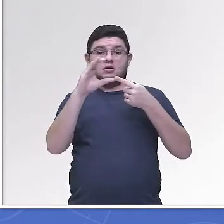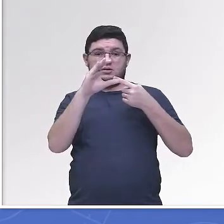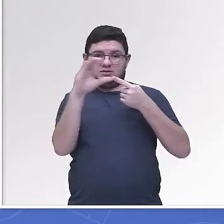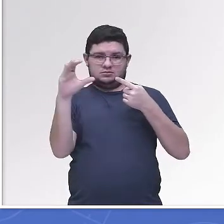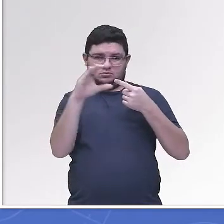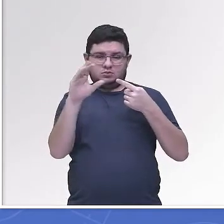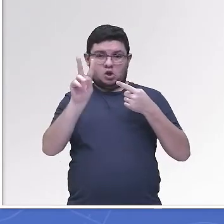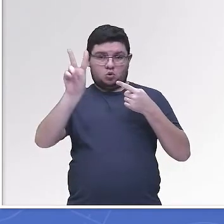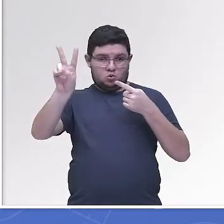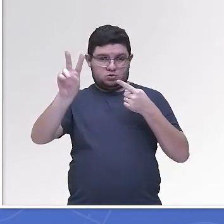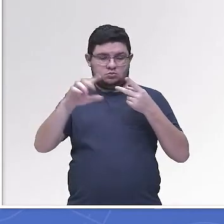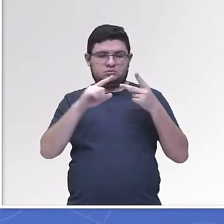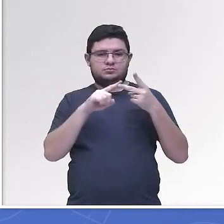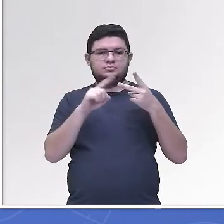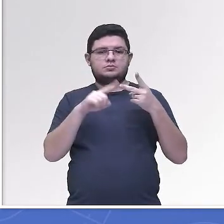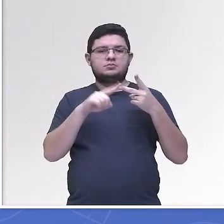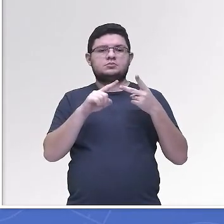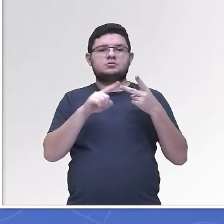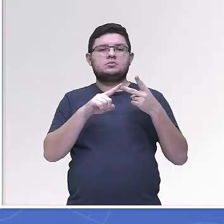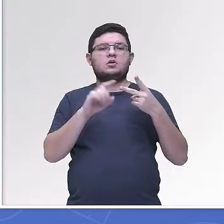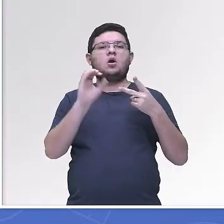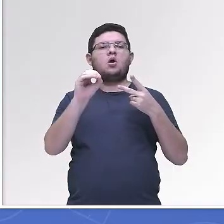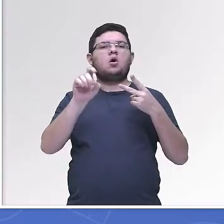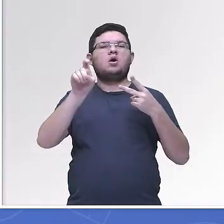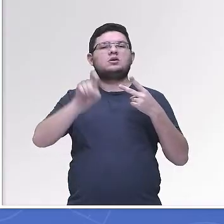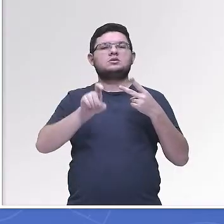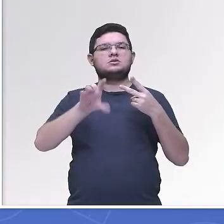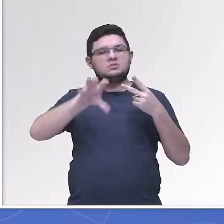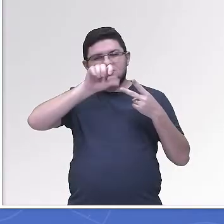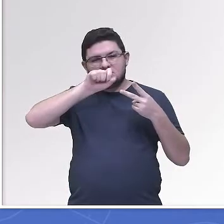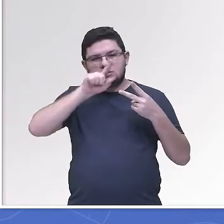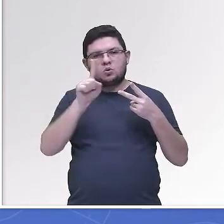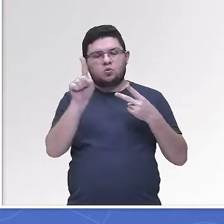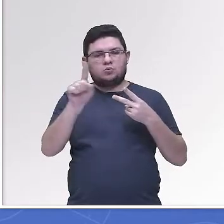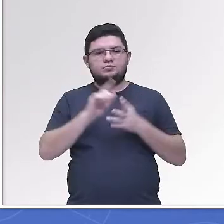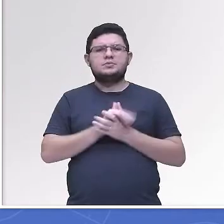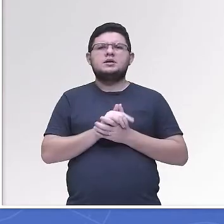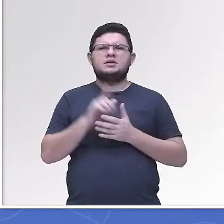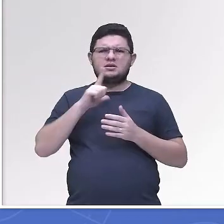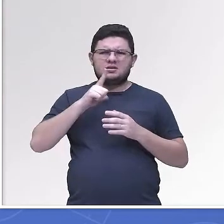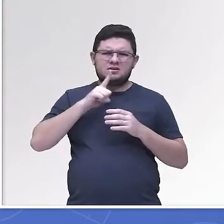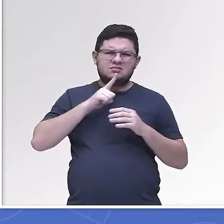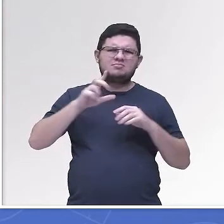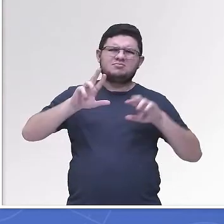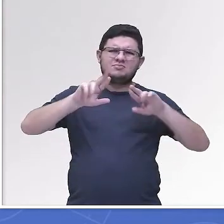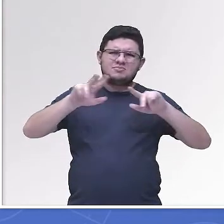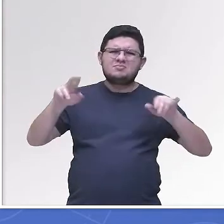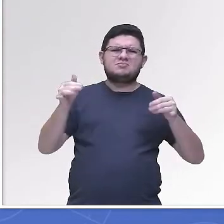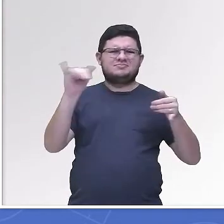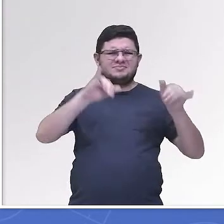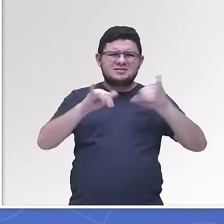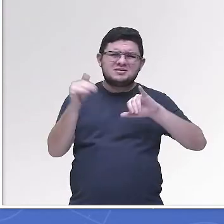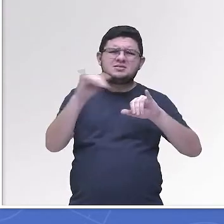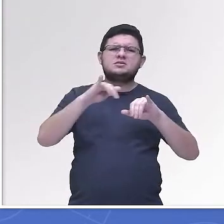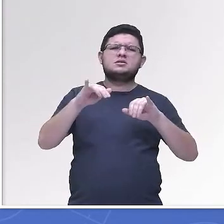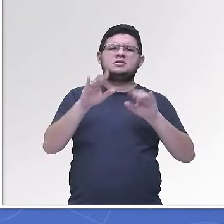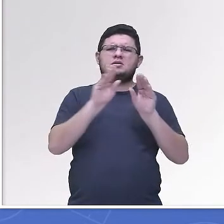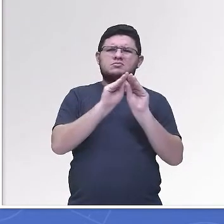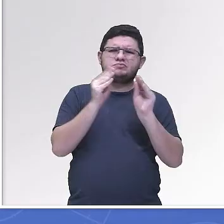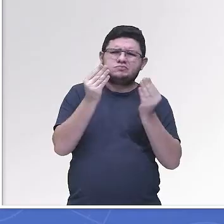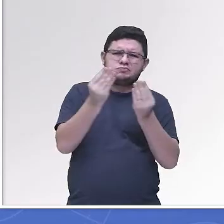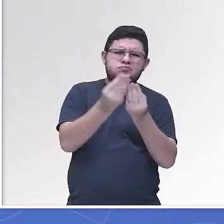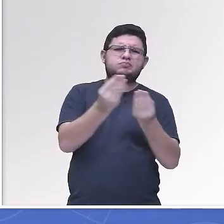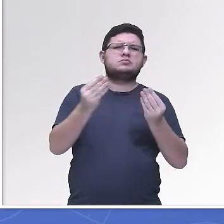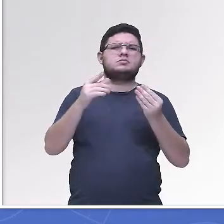substâncias compostas que nós temos por aí. Então, o que é para diferenciar substância simples? Substância